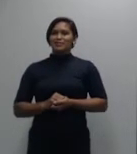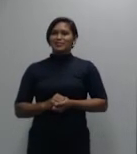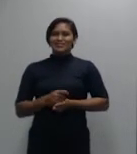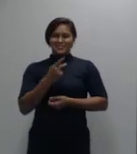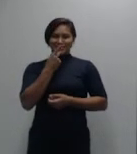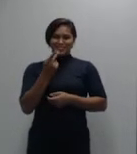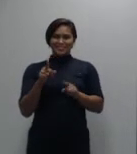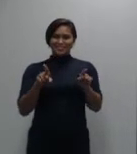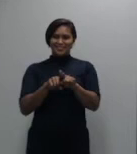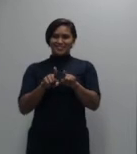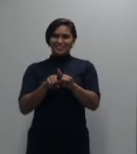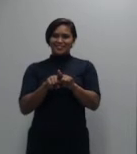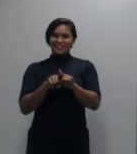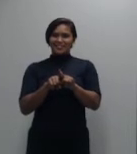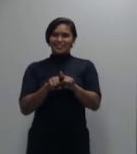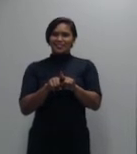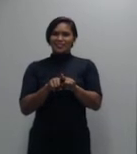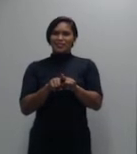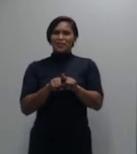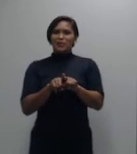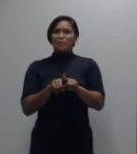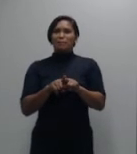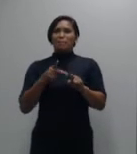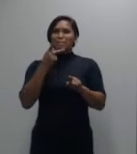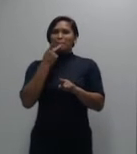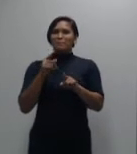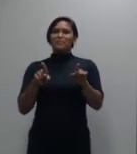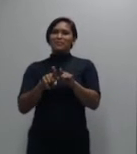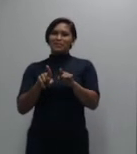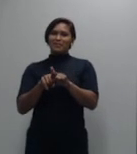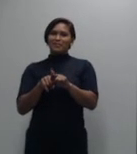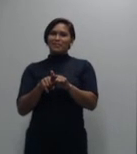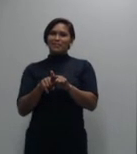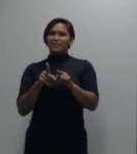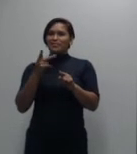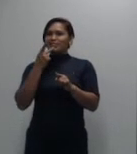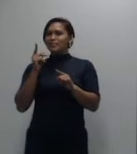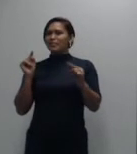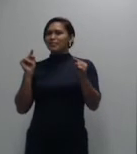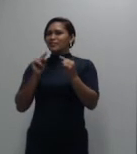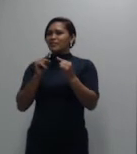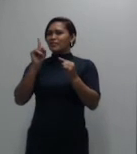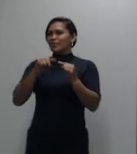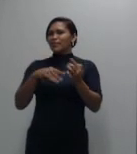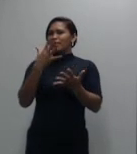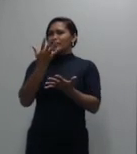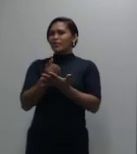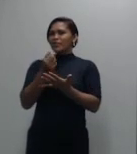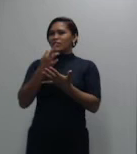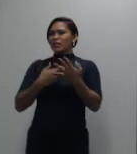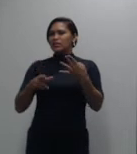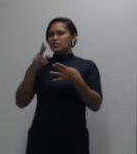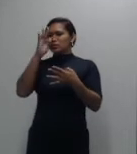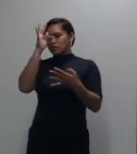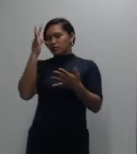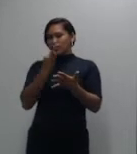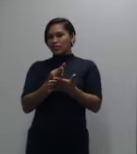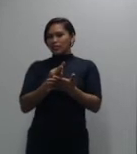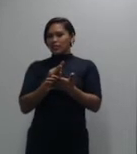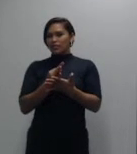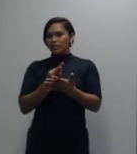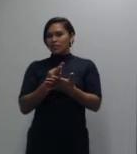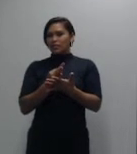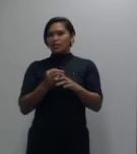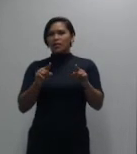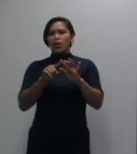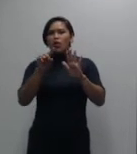Pois é o que se pede nesses embargos divergência é a adoção dessas pedras posso nos acordam